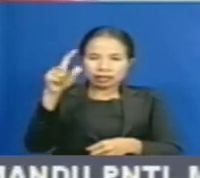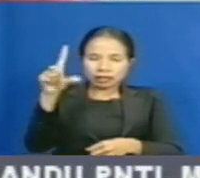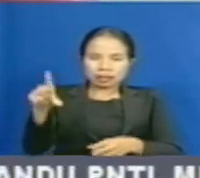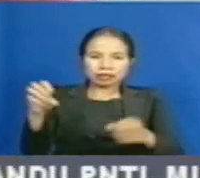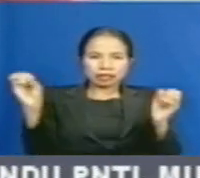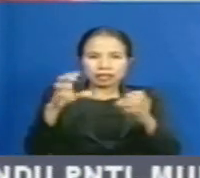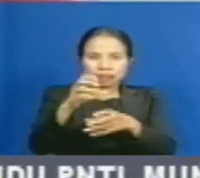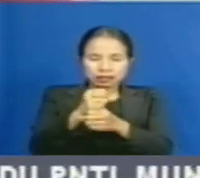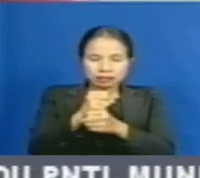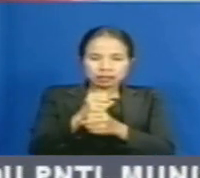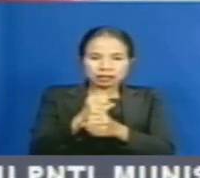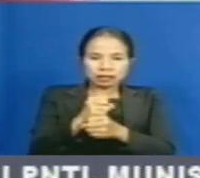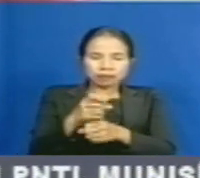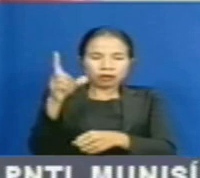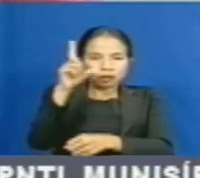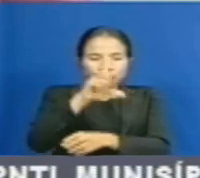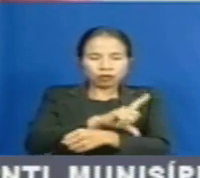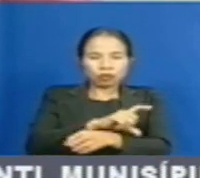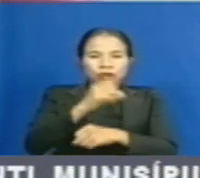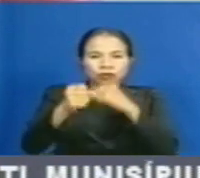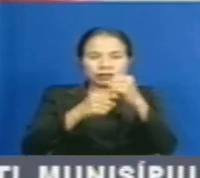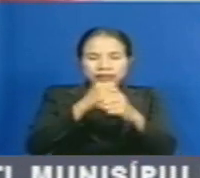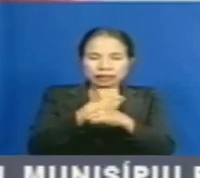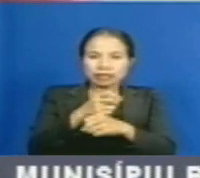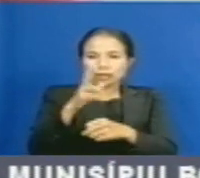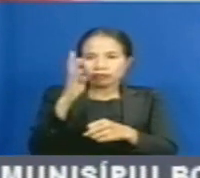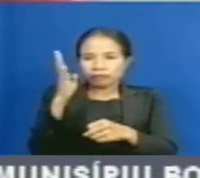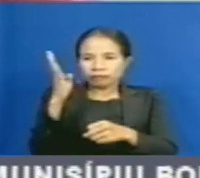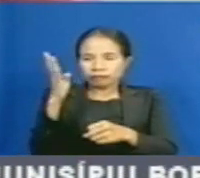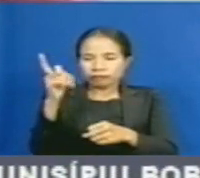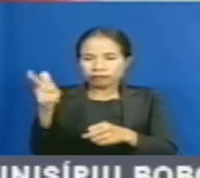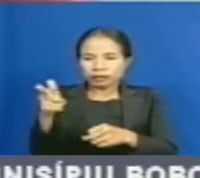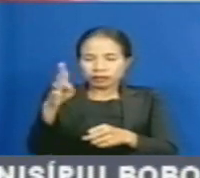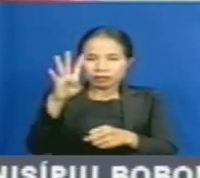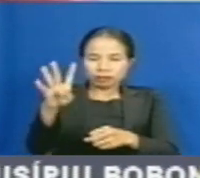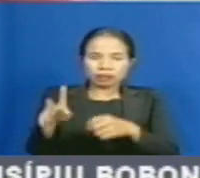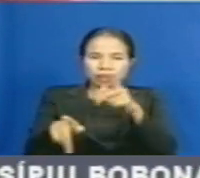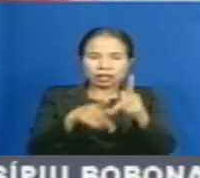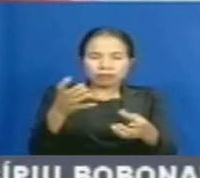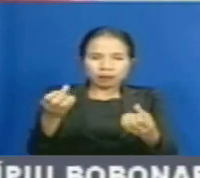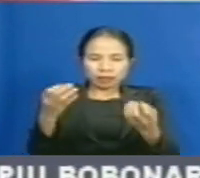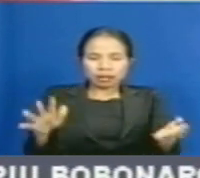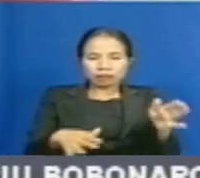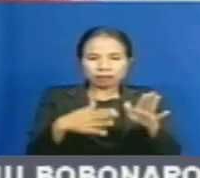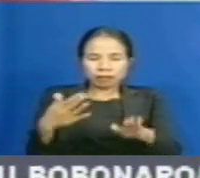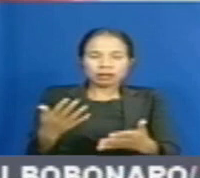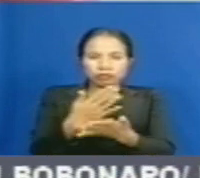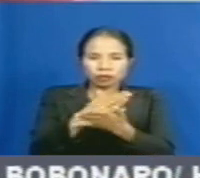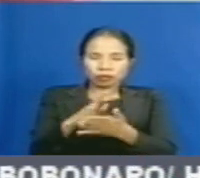bandeira, durante 24 anos, Marijuana atos makan operasi ni vida wadi sasa di tanda ida